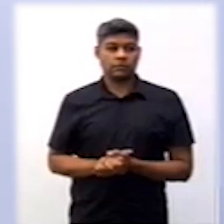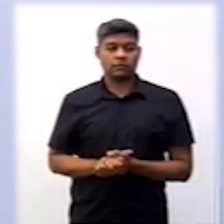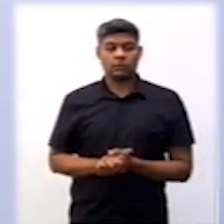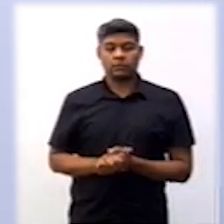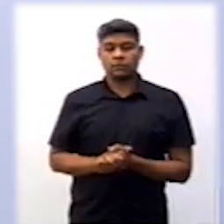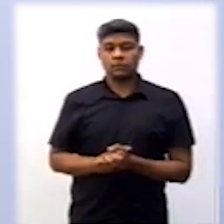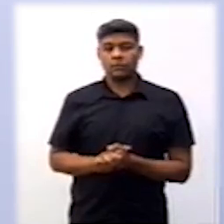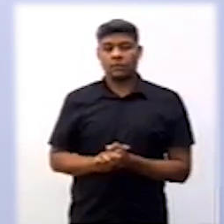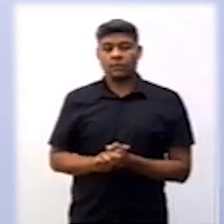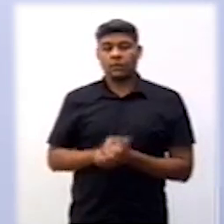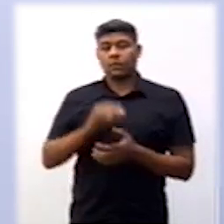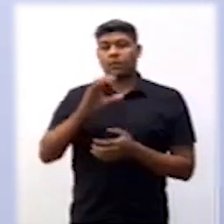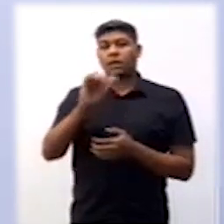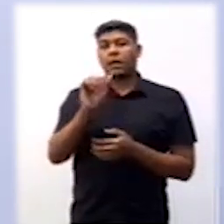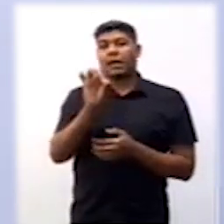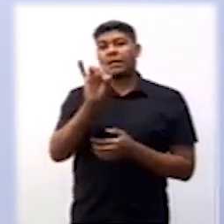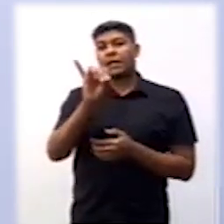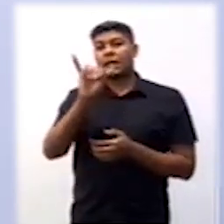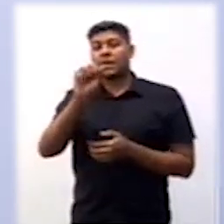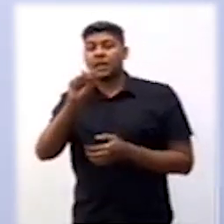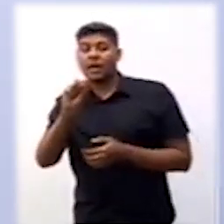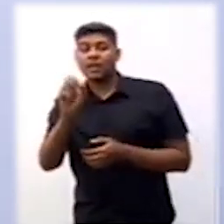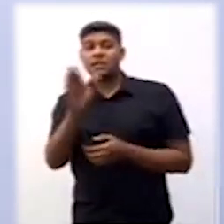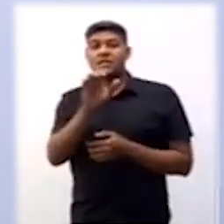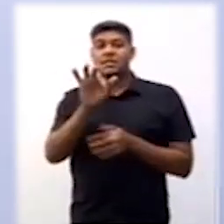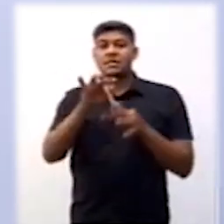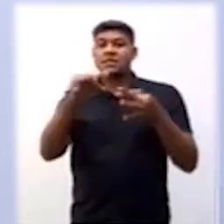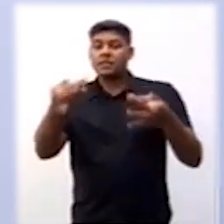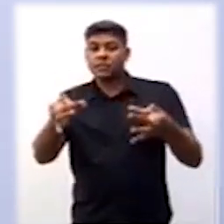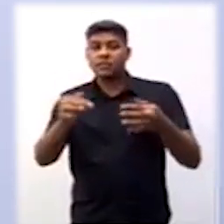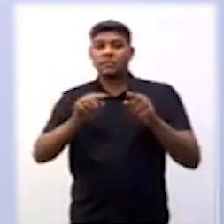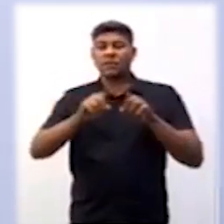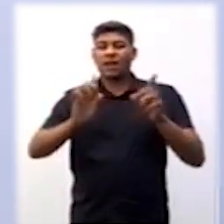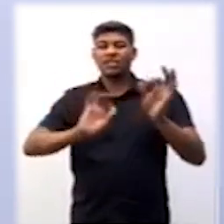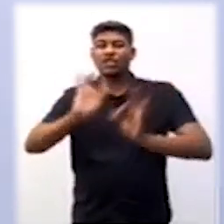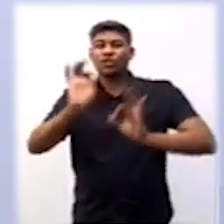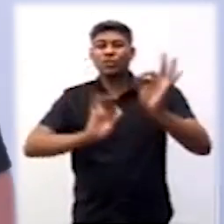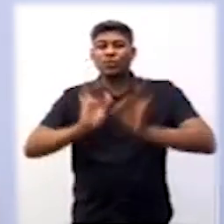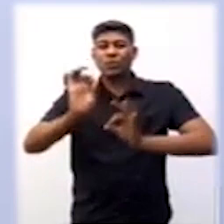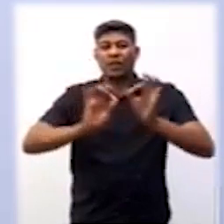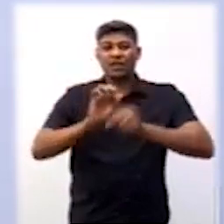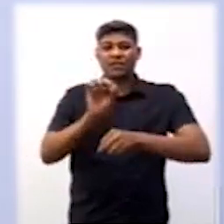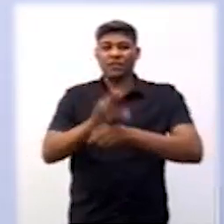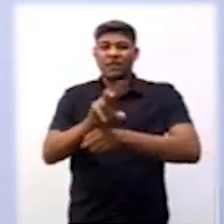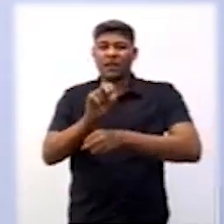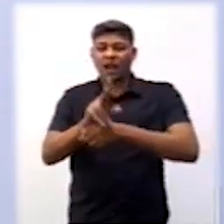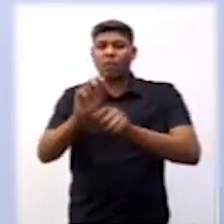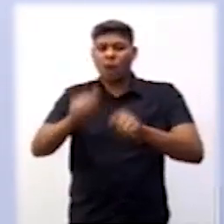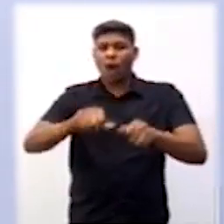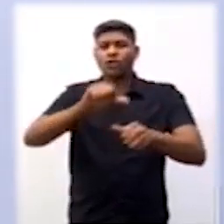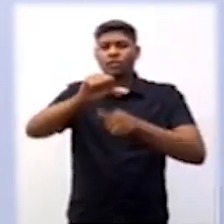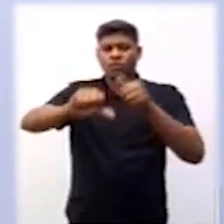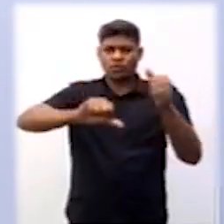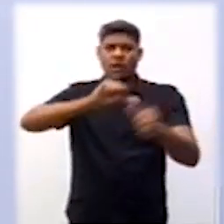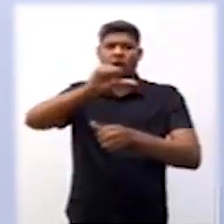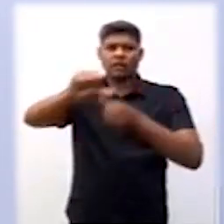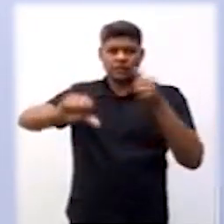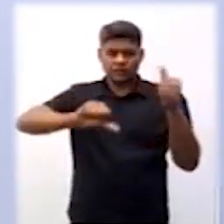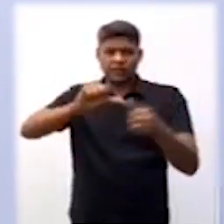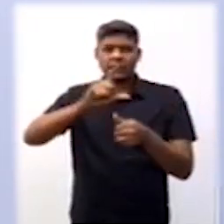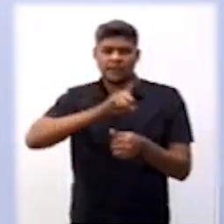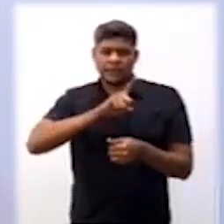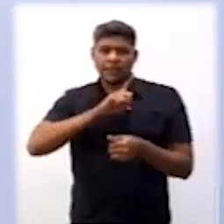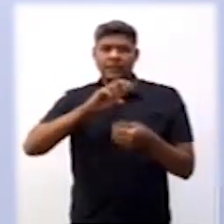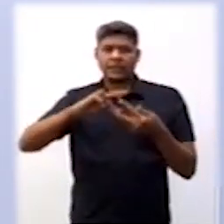DNA tem cadeia simples. Mas para a estrutura viral pode mudar isso. Então a gente estuda. Bora aprofundar um pouquinho mais. Existe DNA,